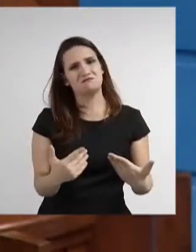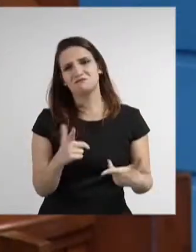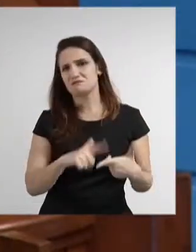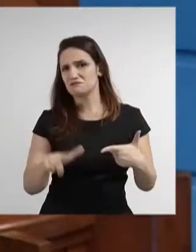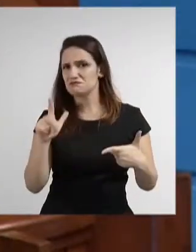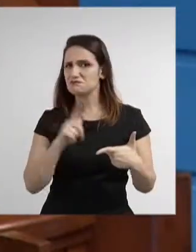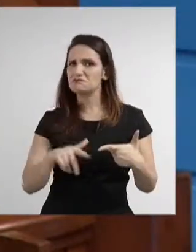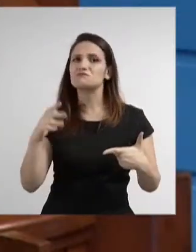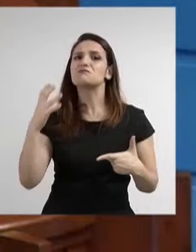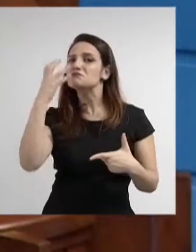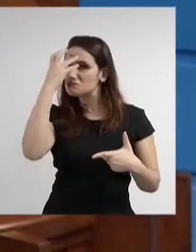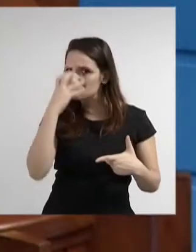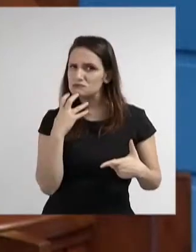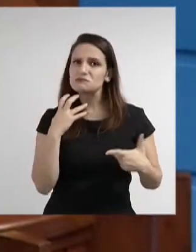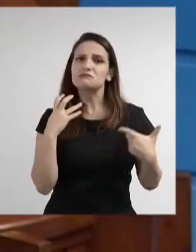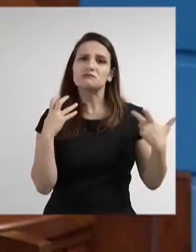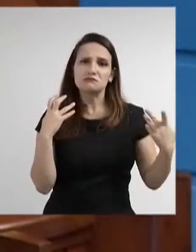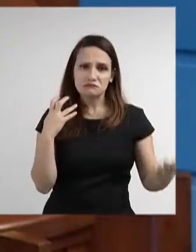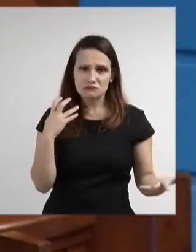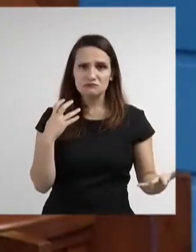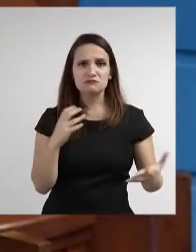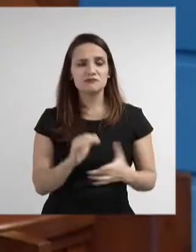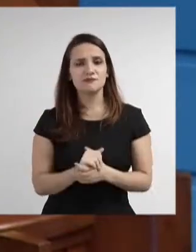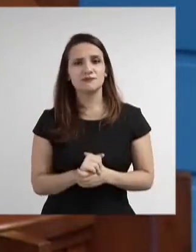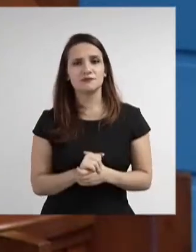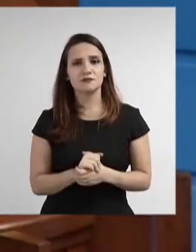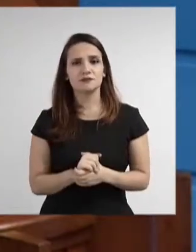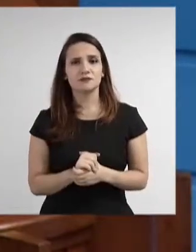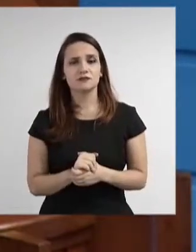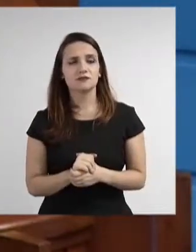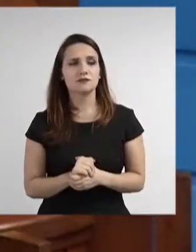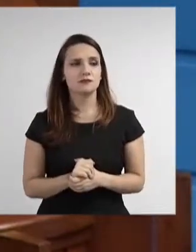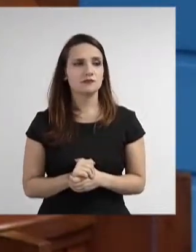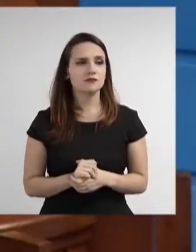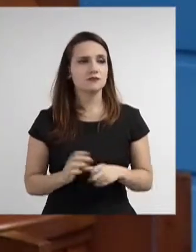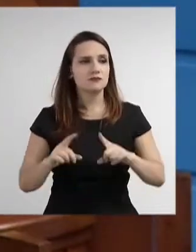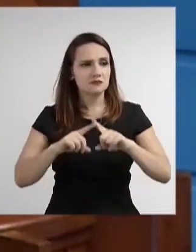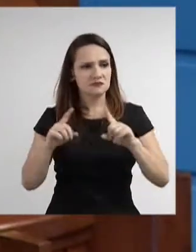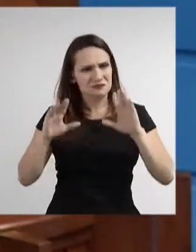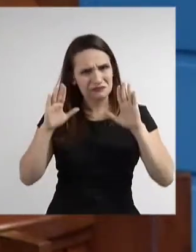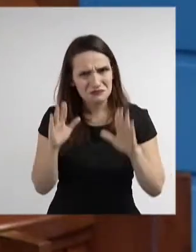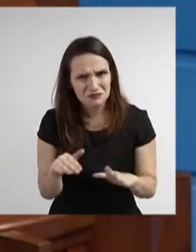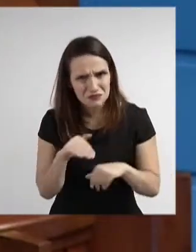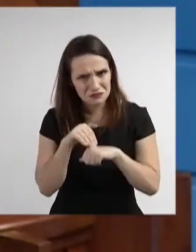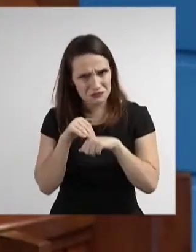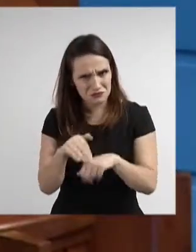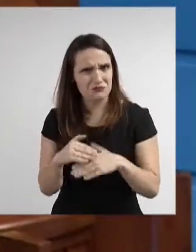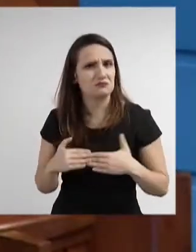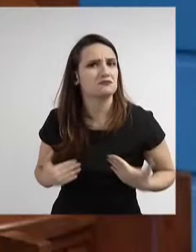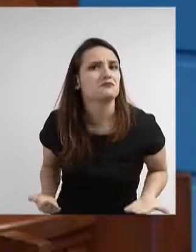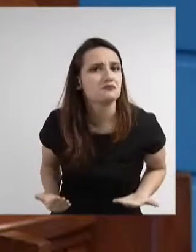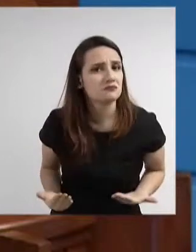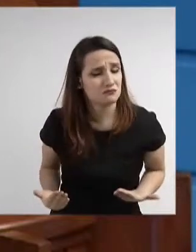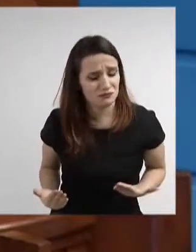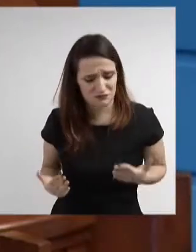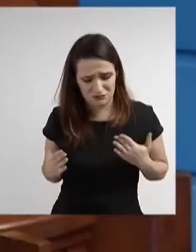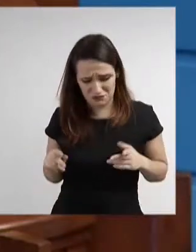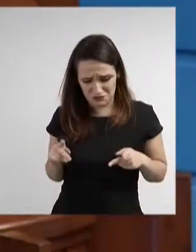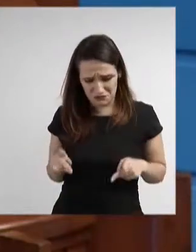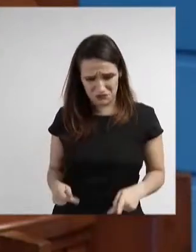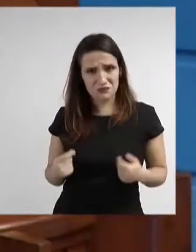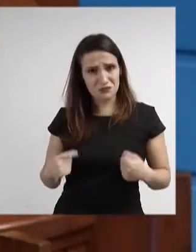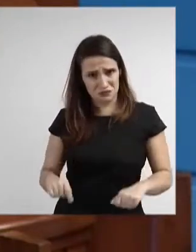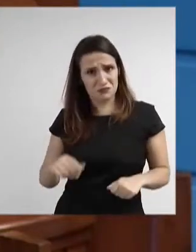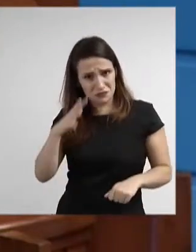problemas seríssimos. E quem é que paga essa conta? Somos nós, todos nós